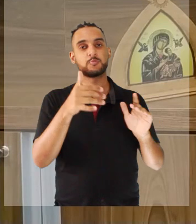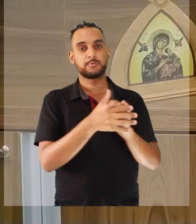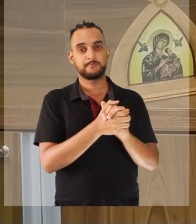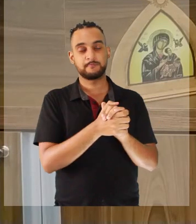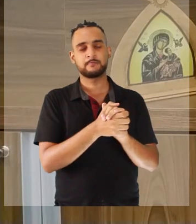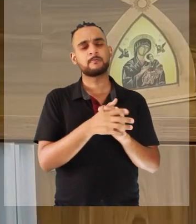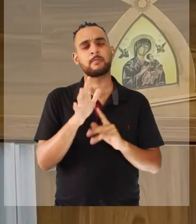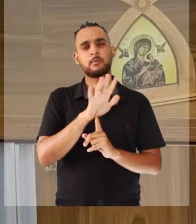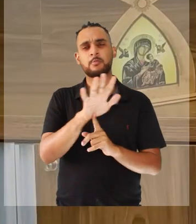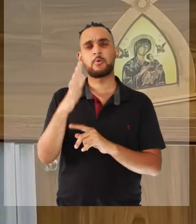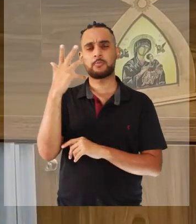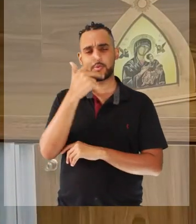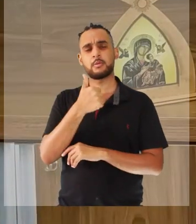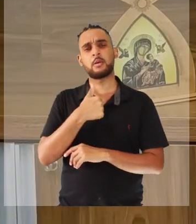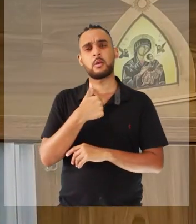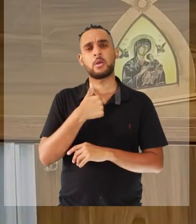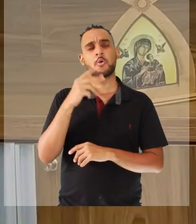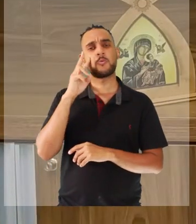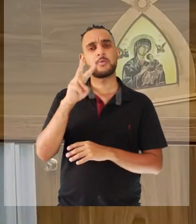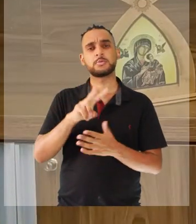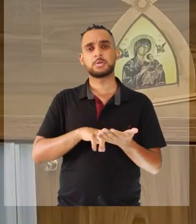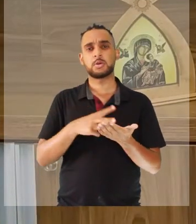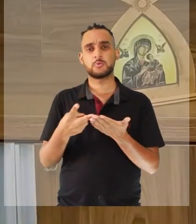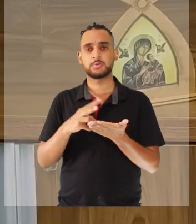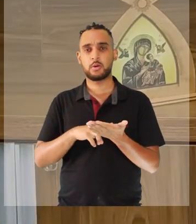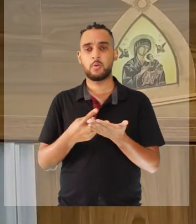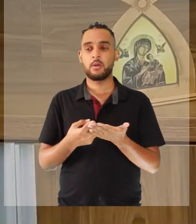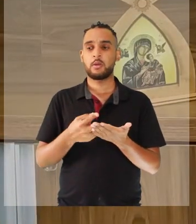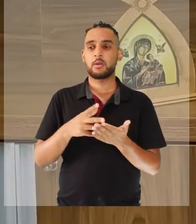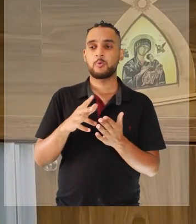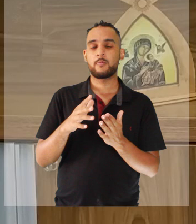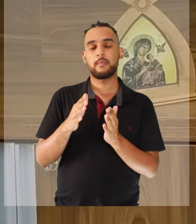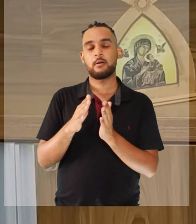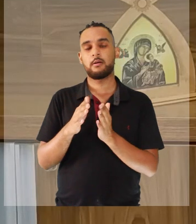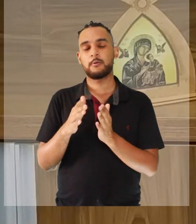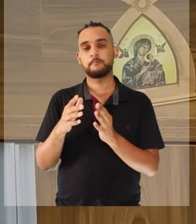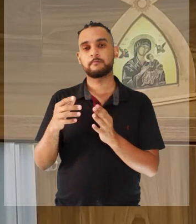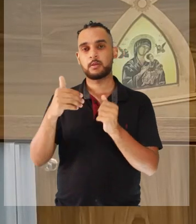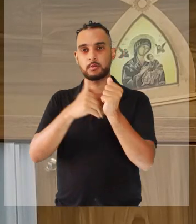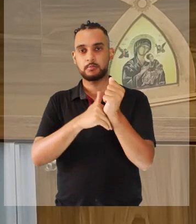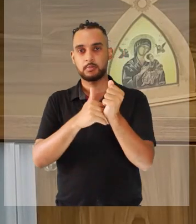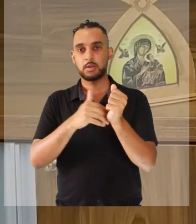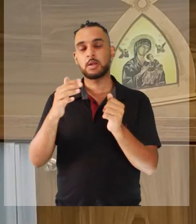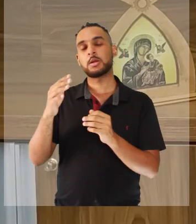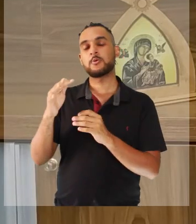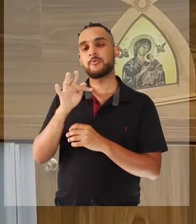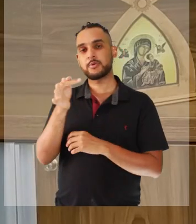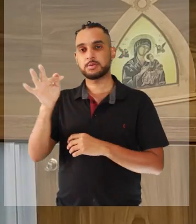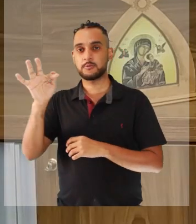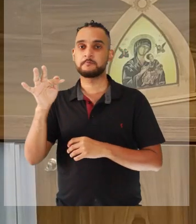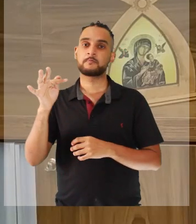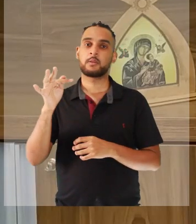igreja, sua esposa. Uma expressão bonita disso eu vejo na tradução do Missal francês, daquela